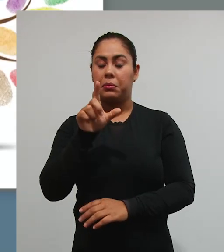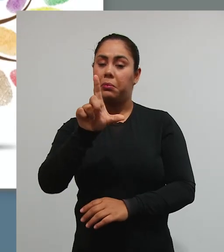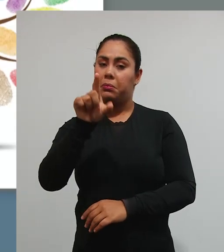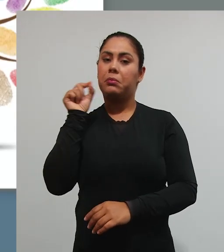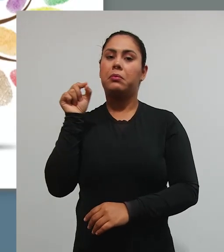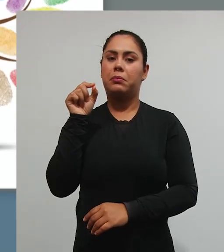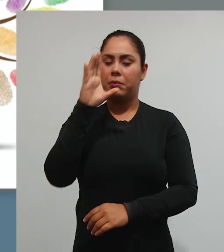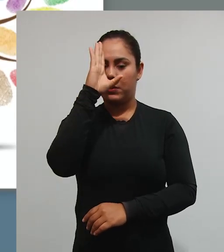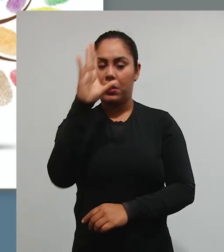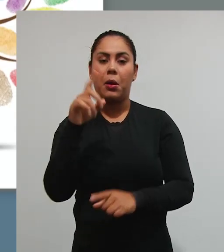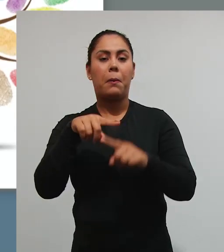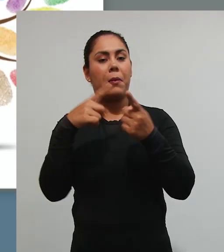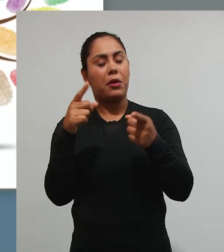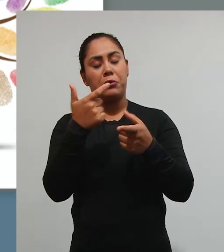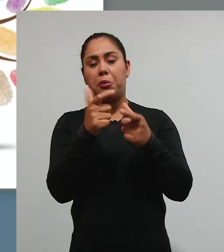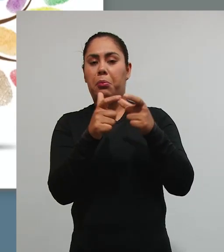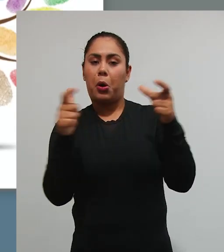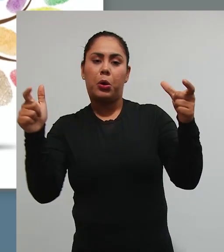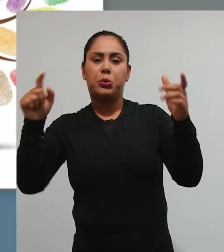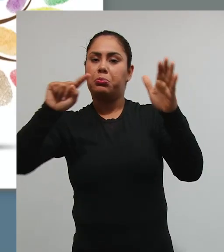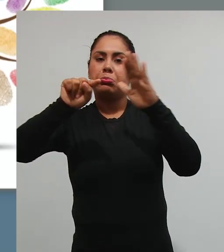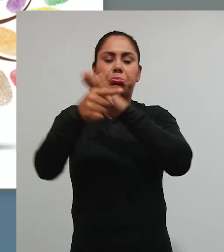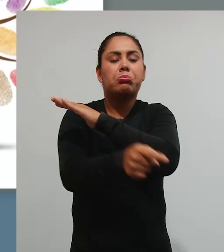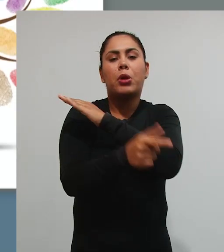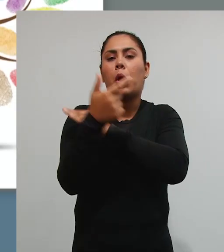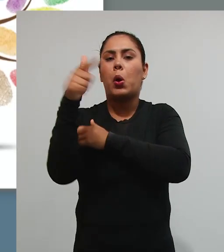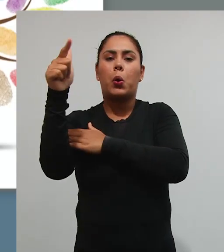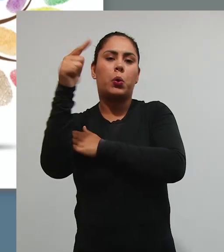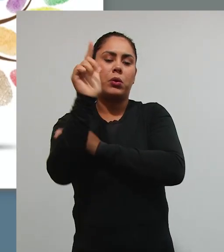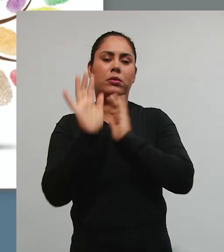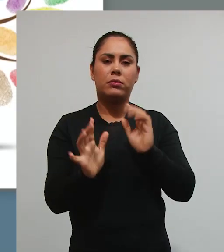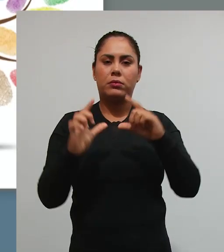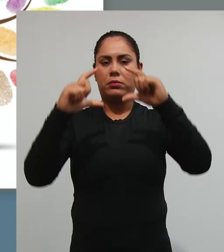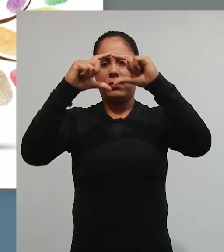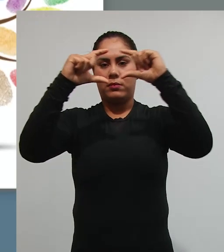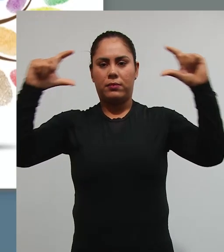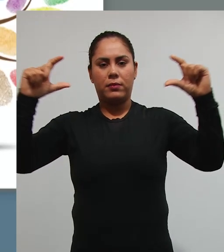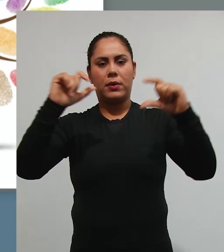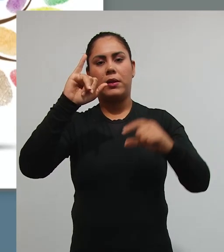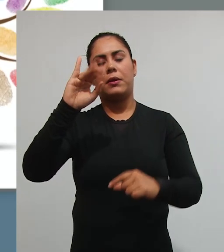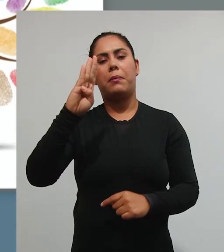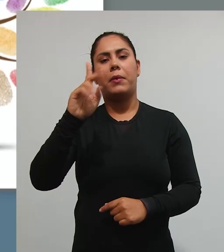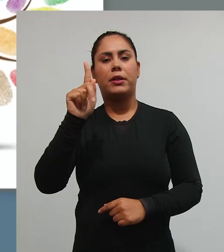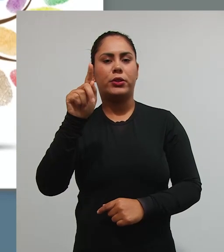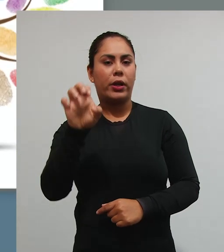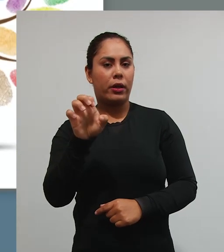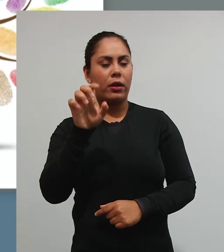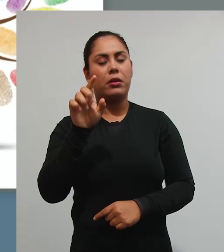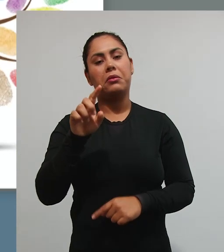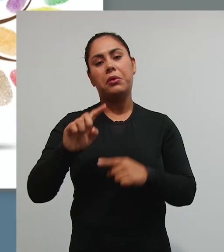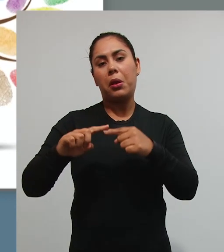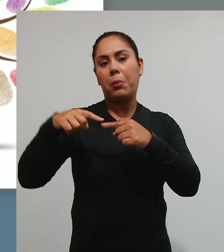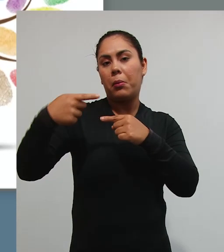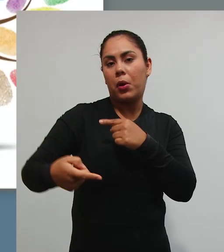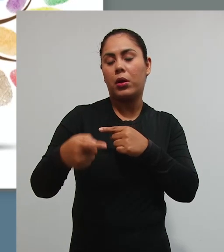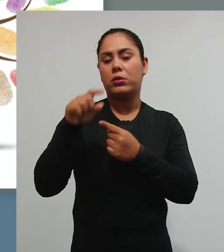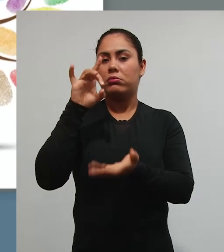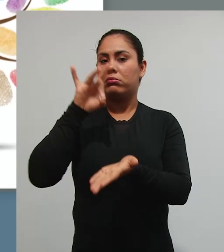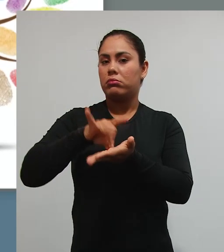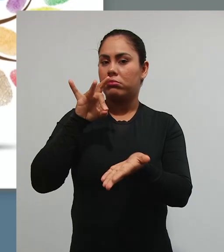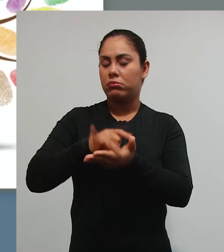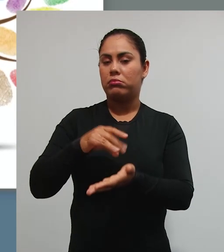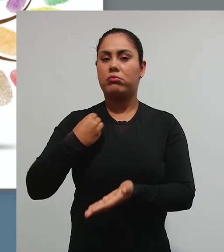preferencialmente, mas vocês podem alargar essa legenda do IBGE. E aí, a partir